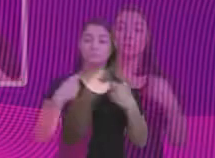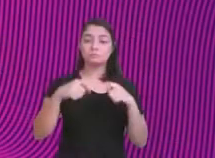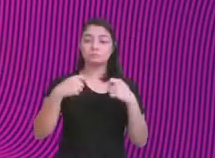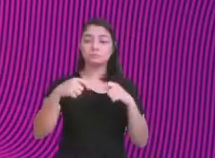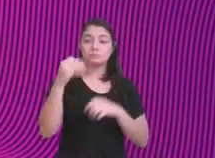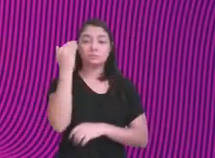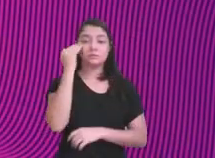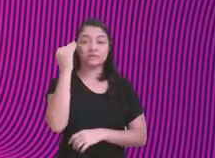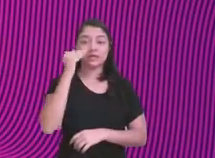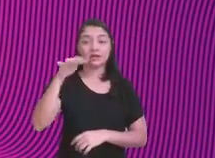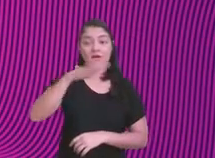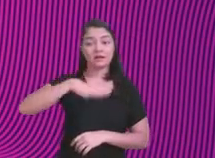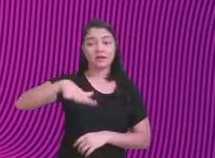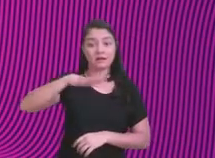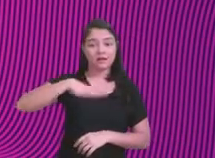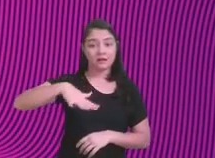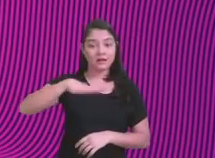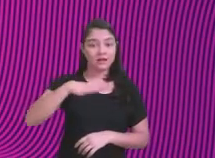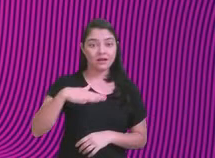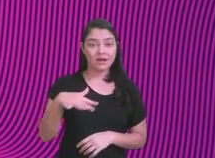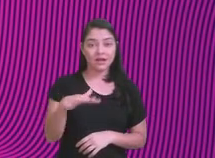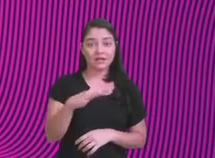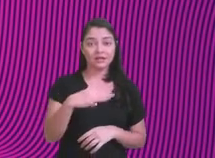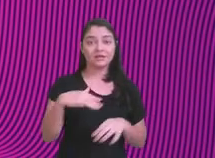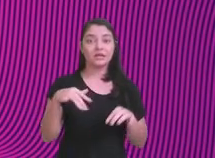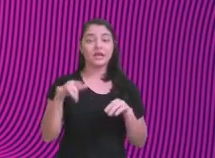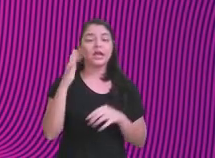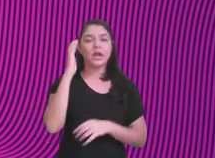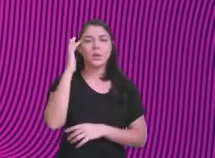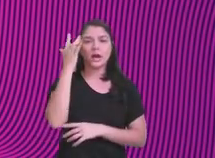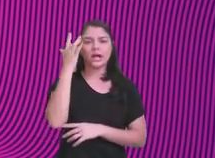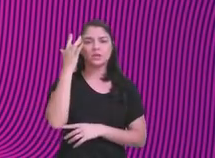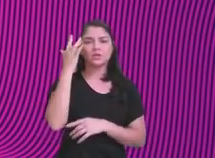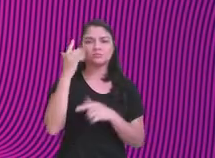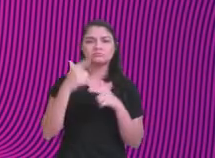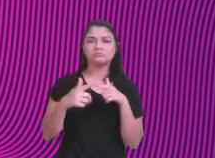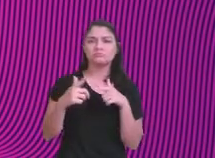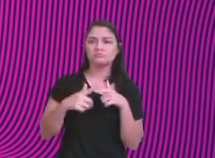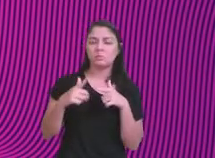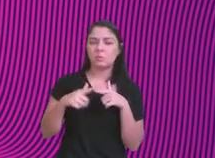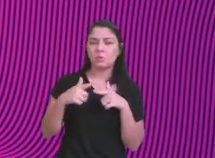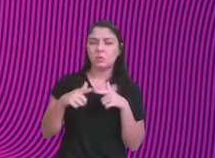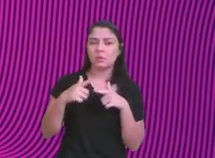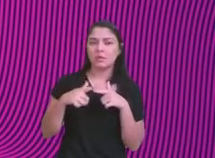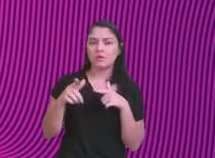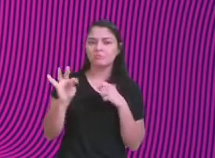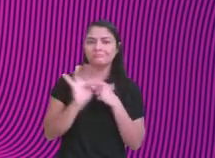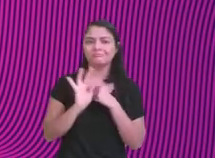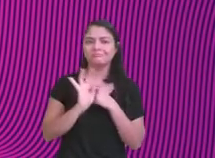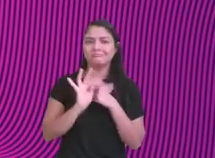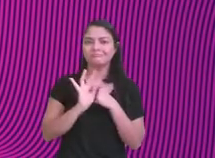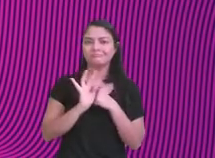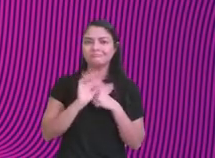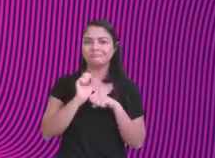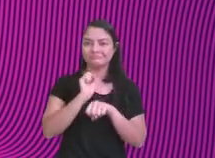questão, não é? Eu acho que vocês estão... Só um minutinho, tive um probleminha técnico aqui,